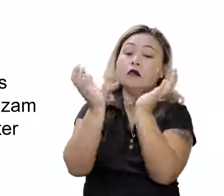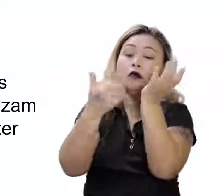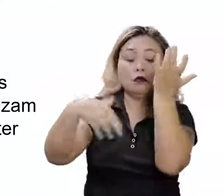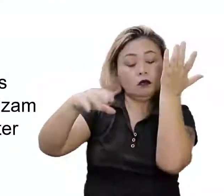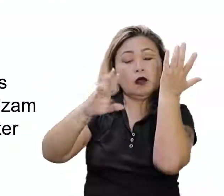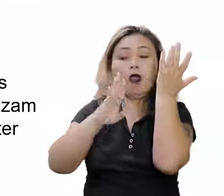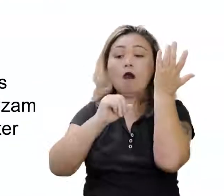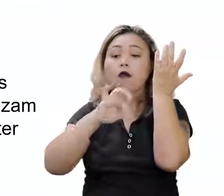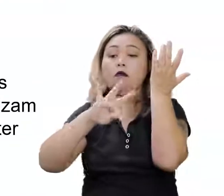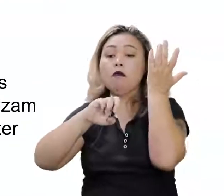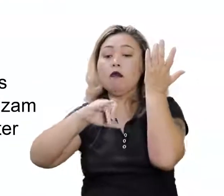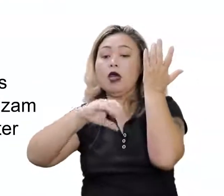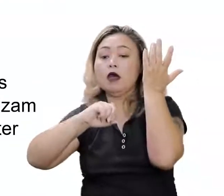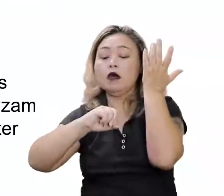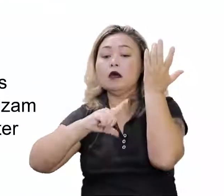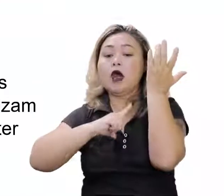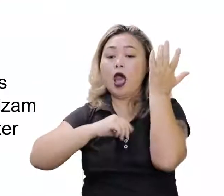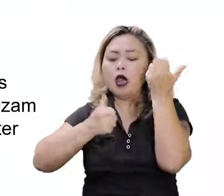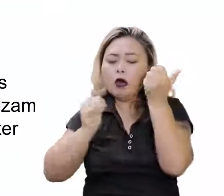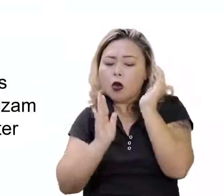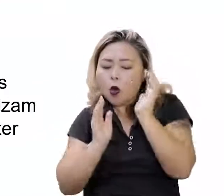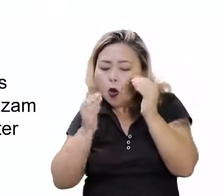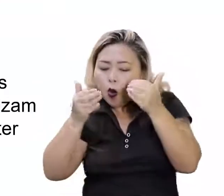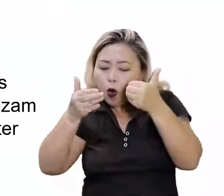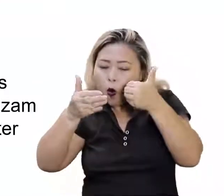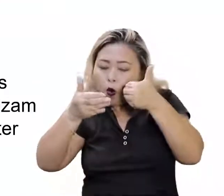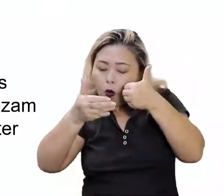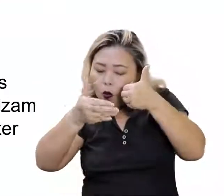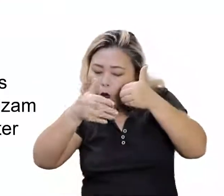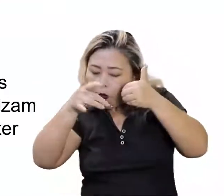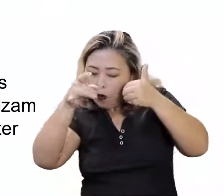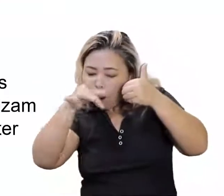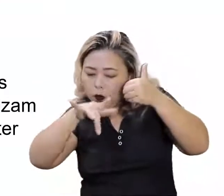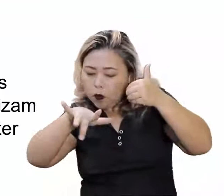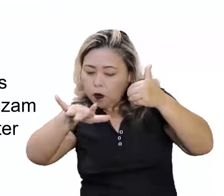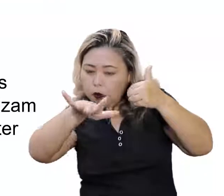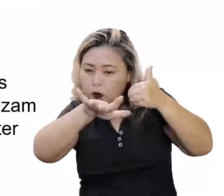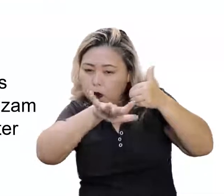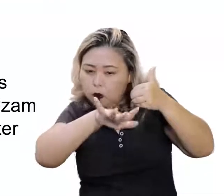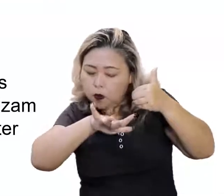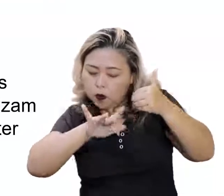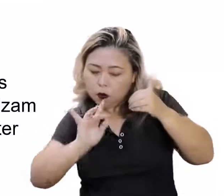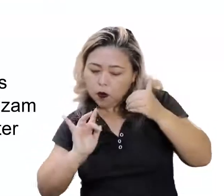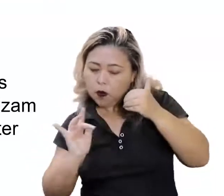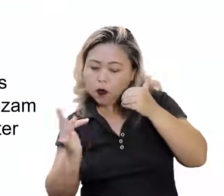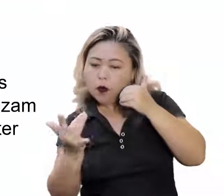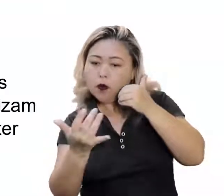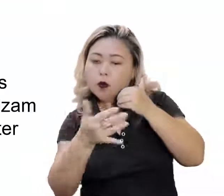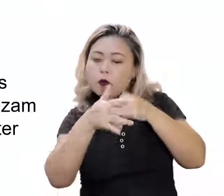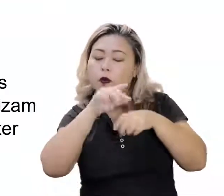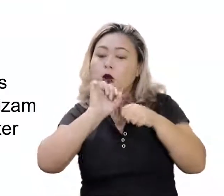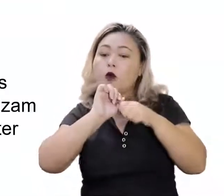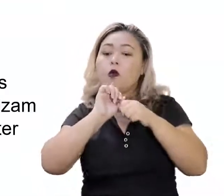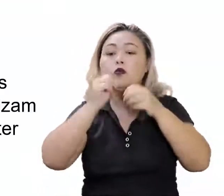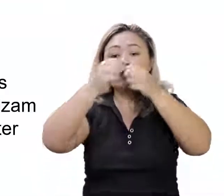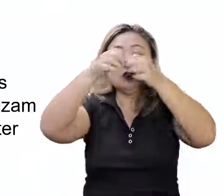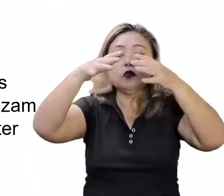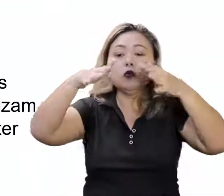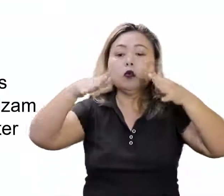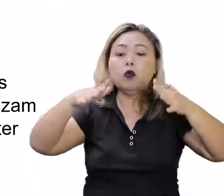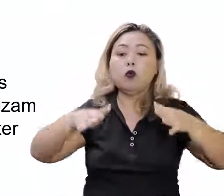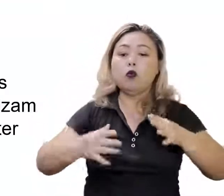bactérias, né? Que vivem em lugares bem, por exemplo, na borda ali de um